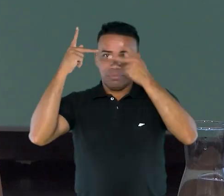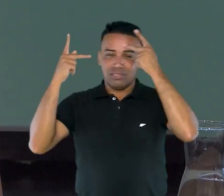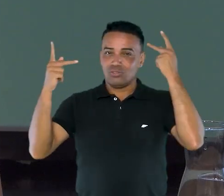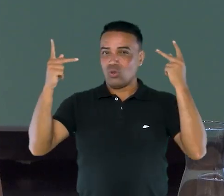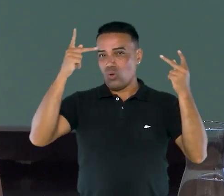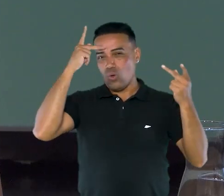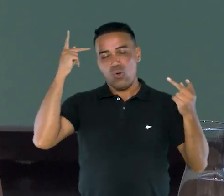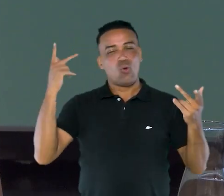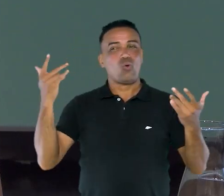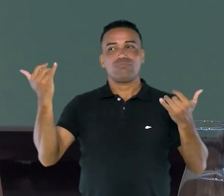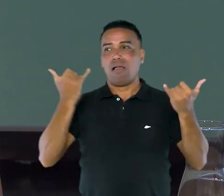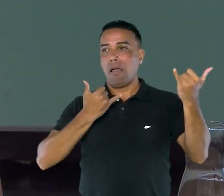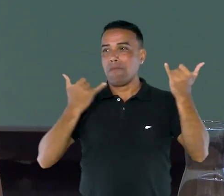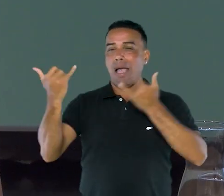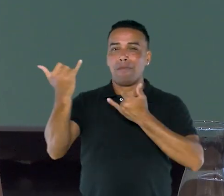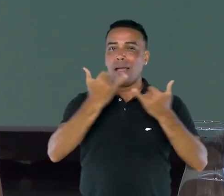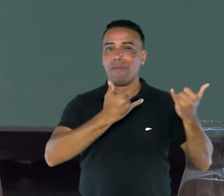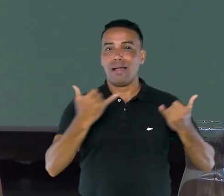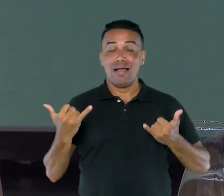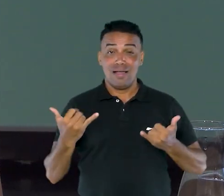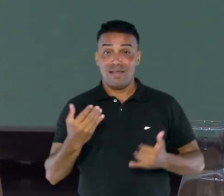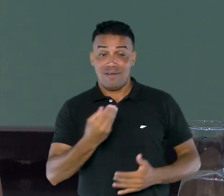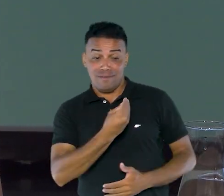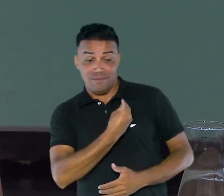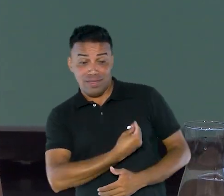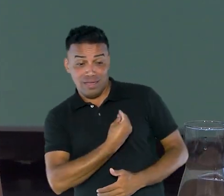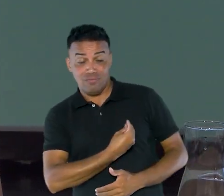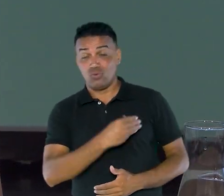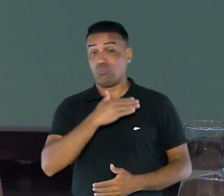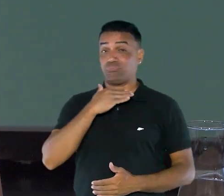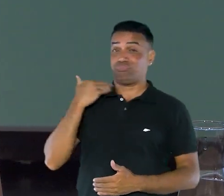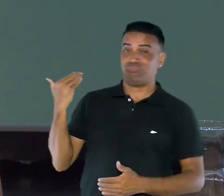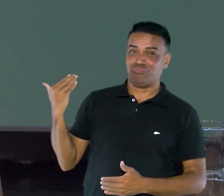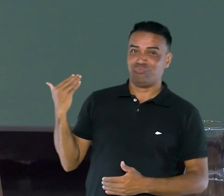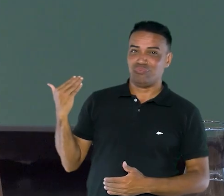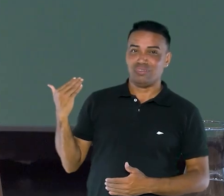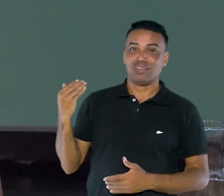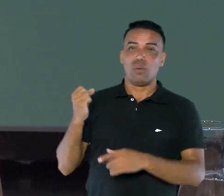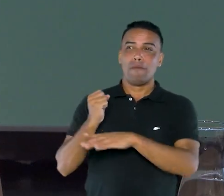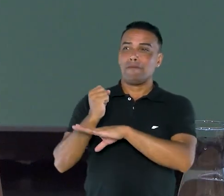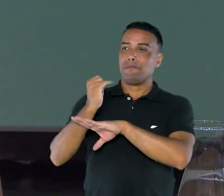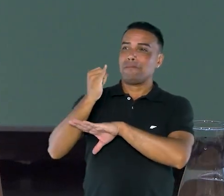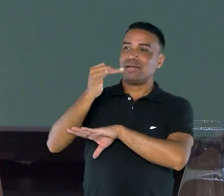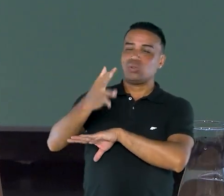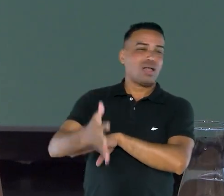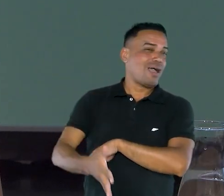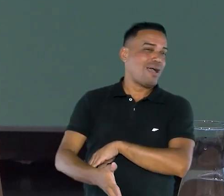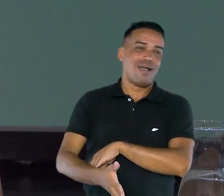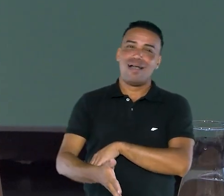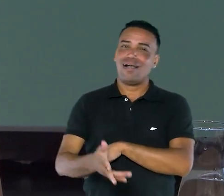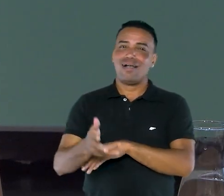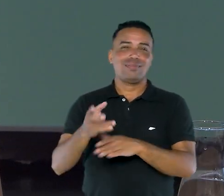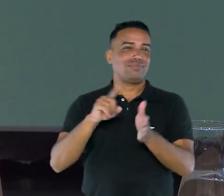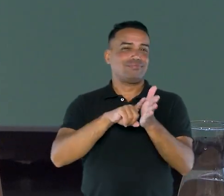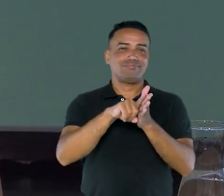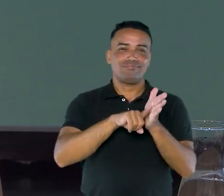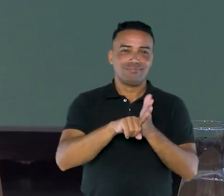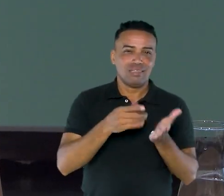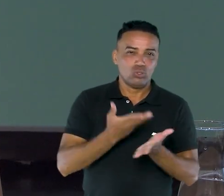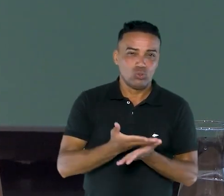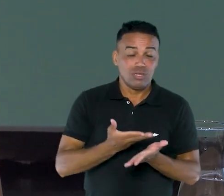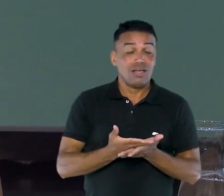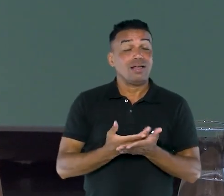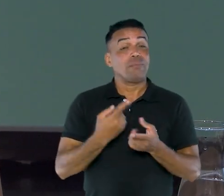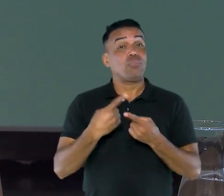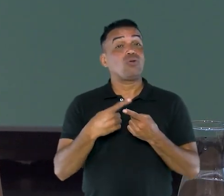contínua do mundo e de discursos vivos e mortos. Então, fico às madrugadas fazendo isso. Por quê?